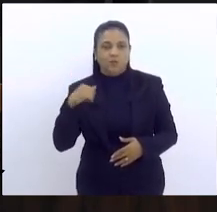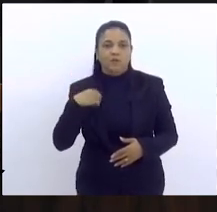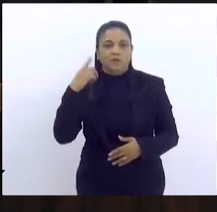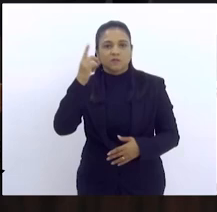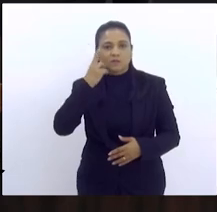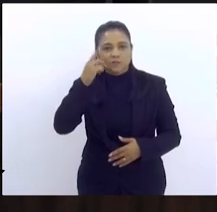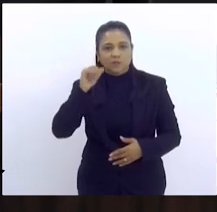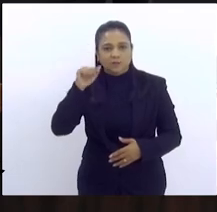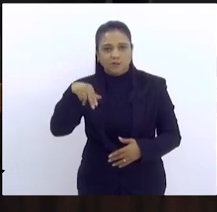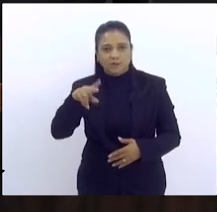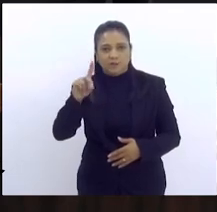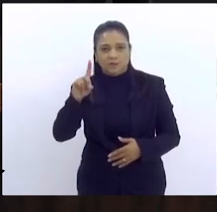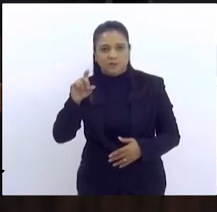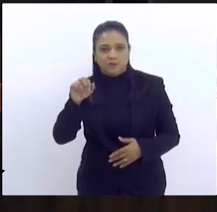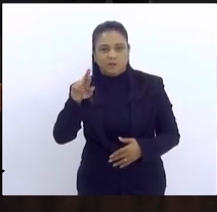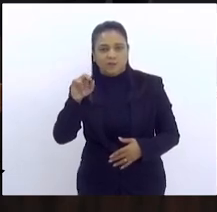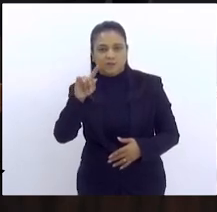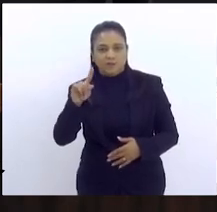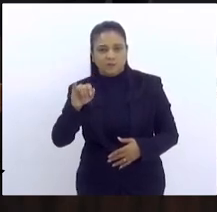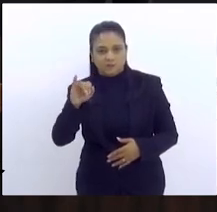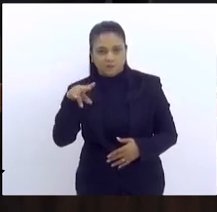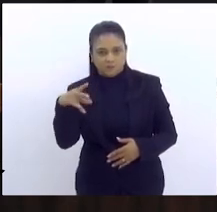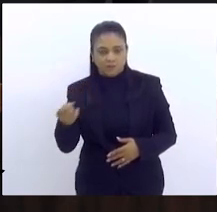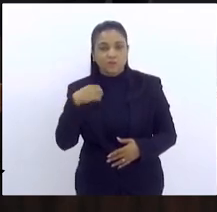Deputado Andrezinho siciliano